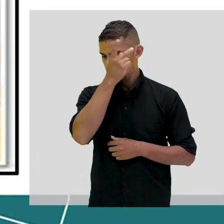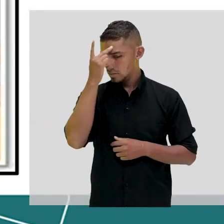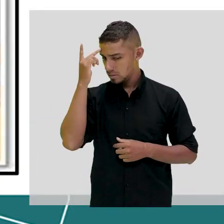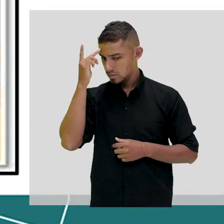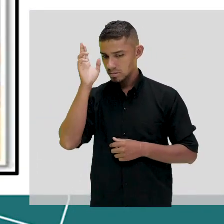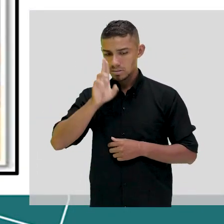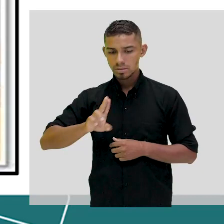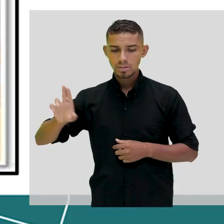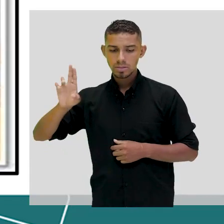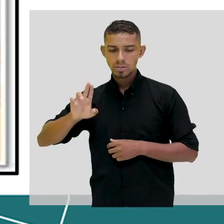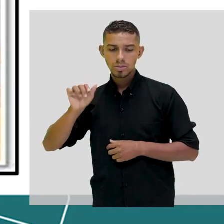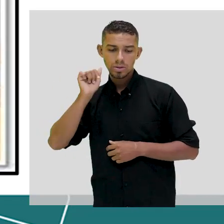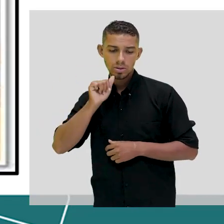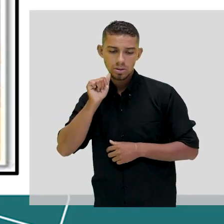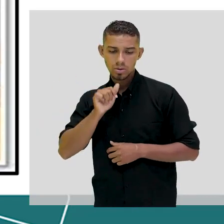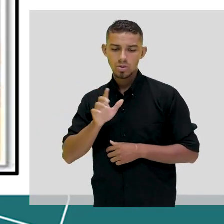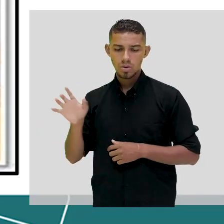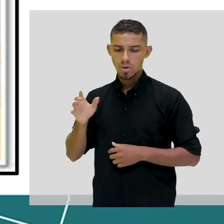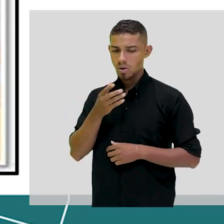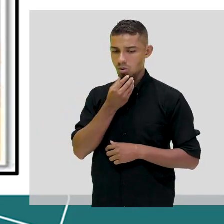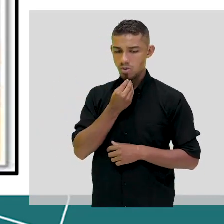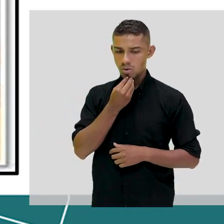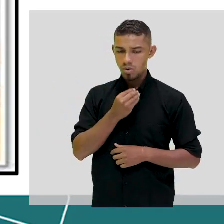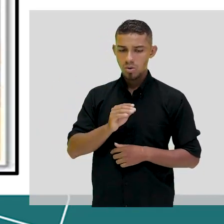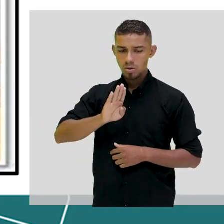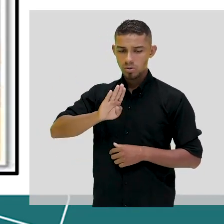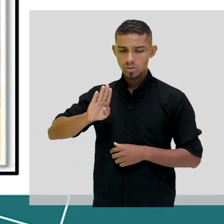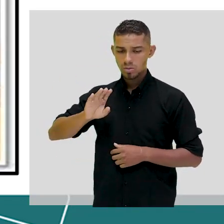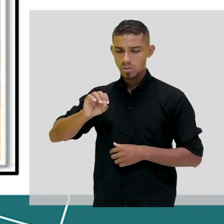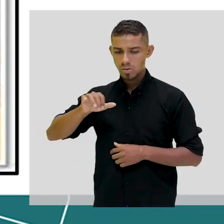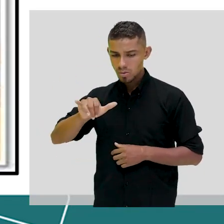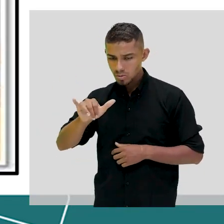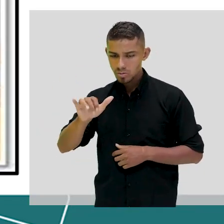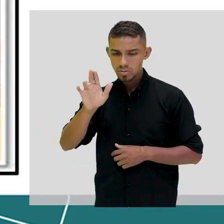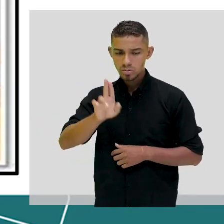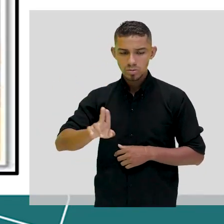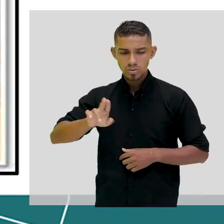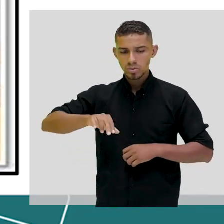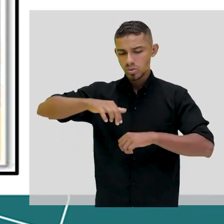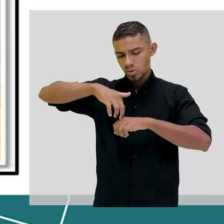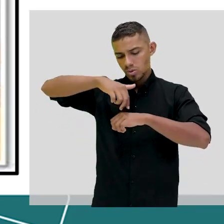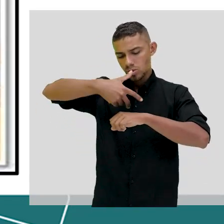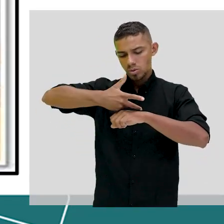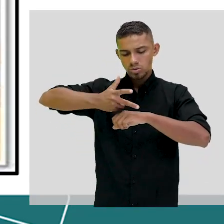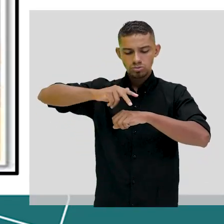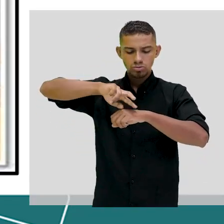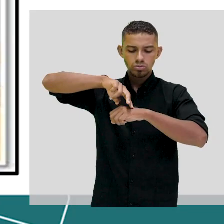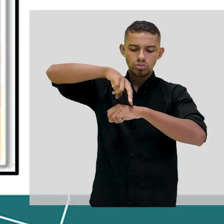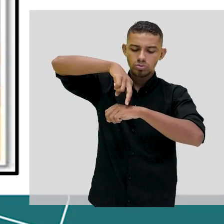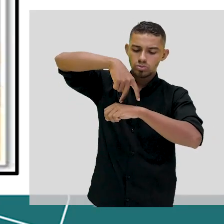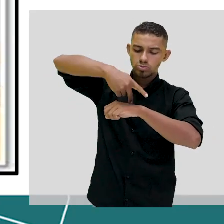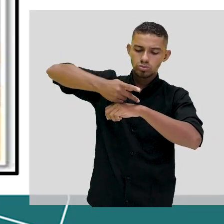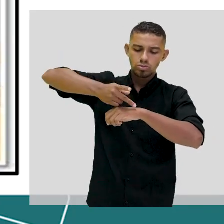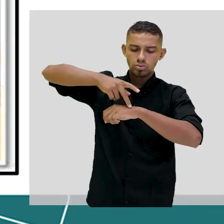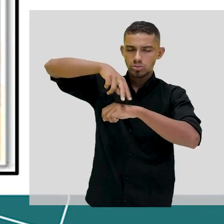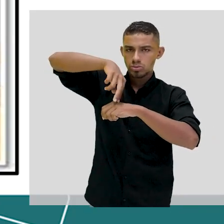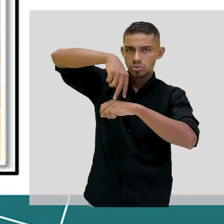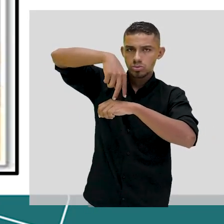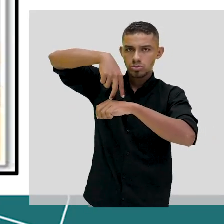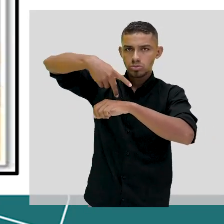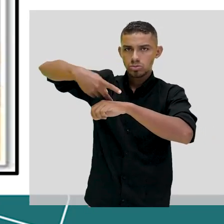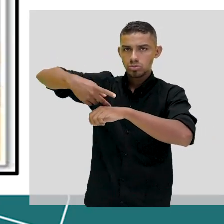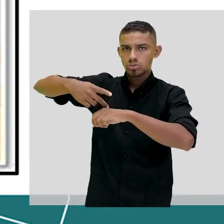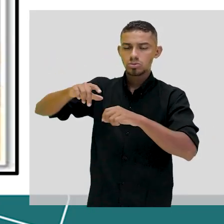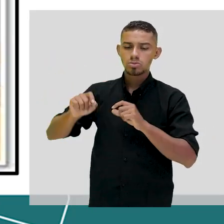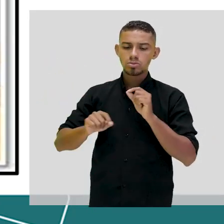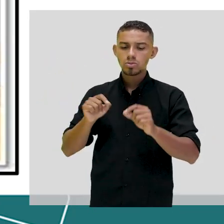também a big girl, né, faz com os pés, enquanto ele está em pé ou no chão. Footwork, falei para vocês no início da